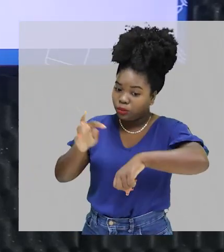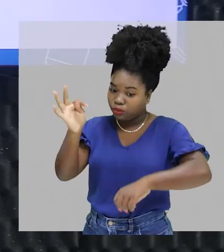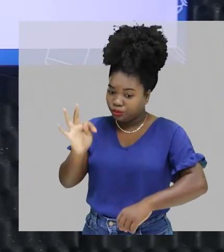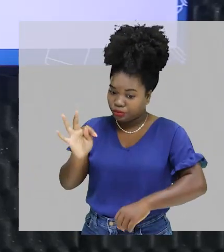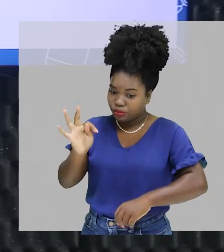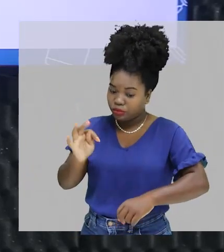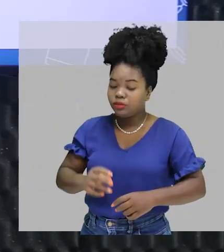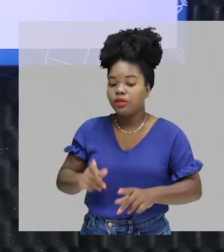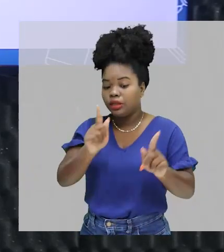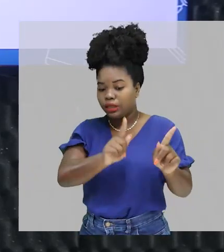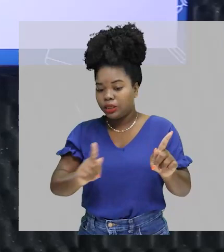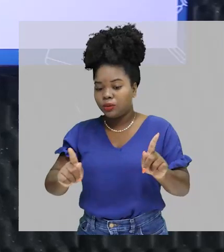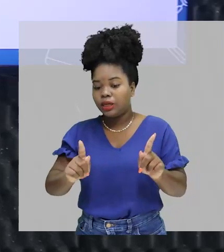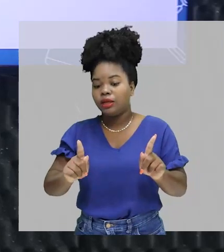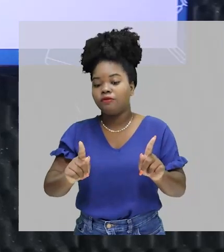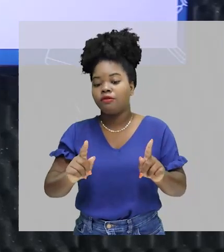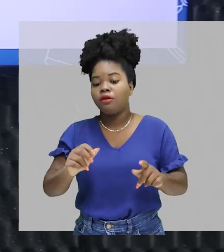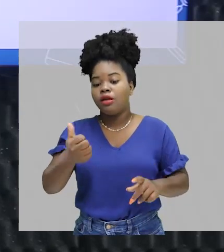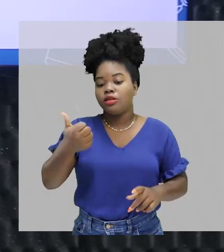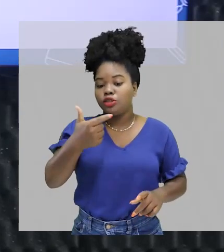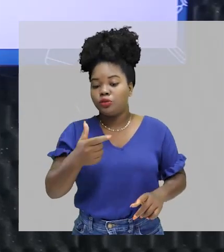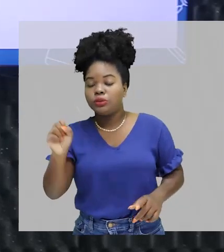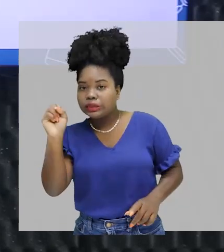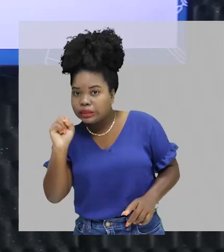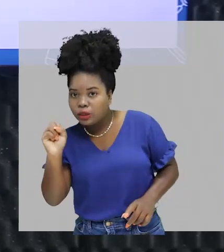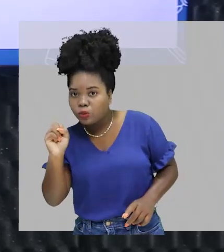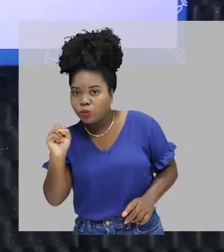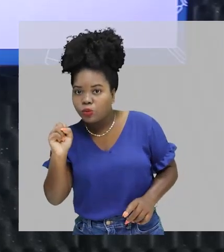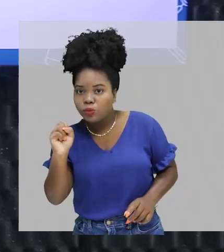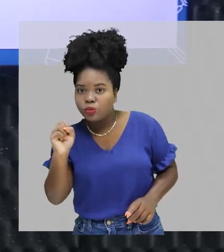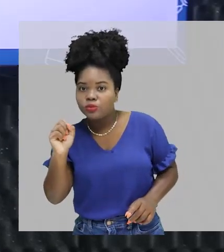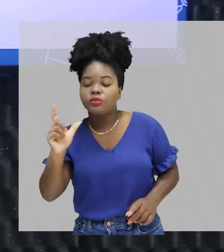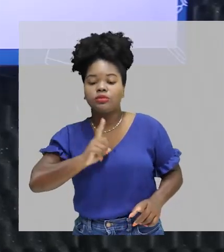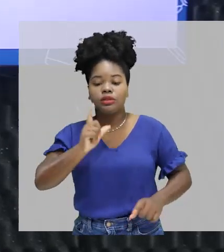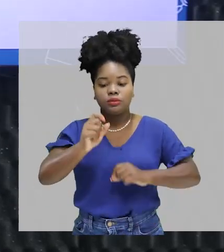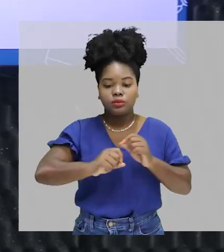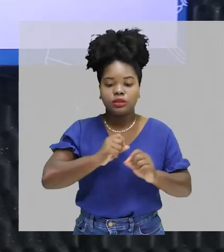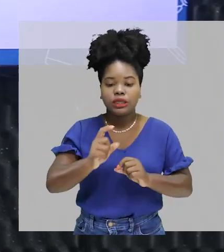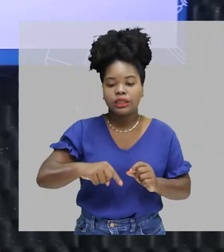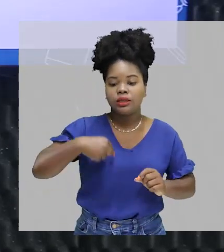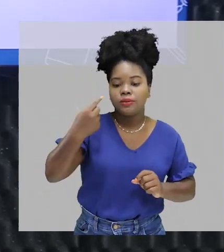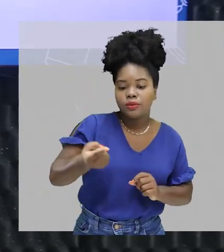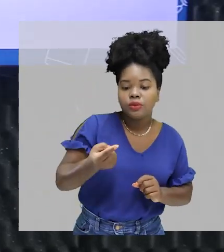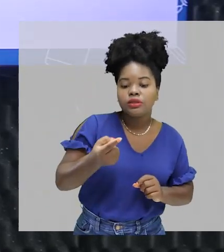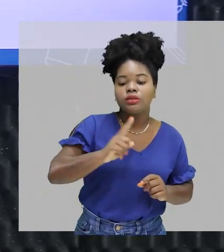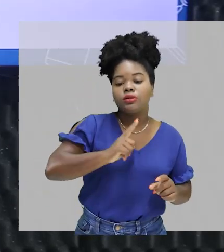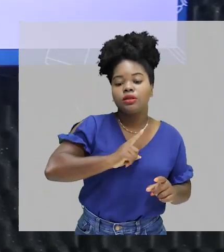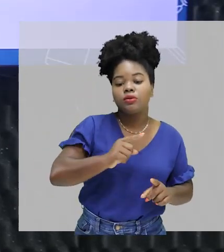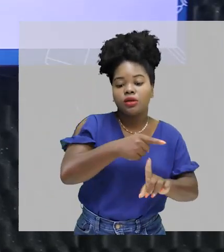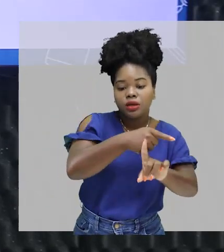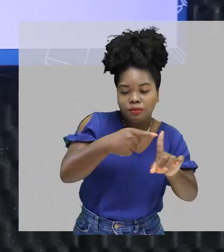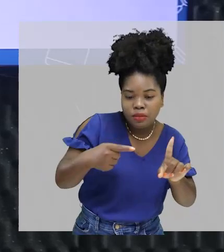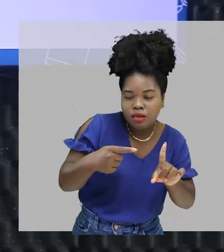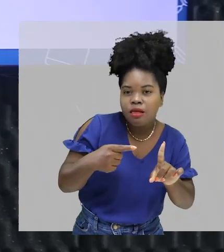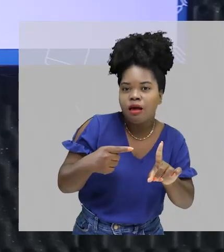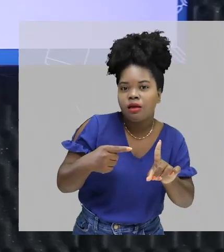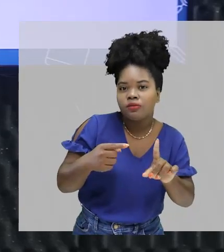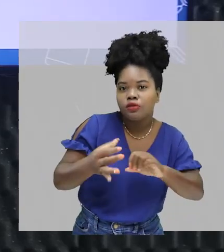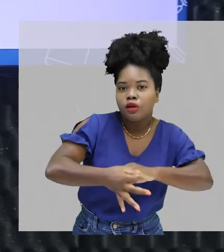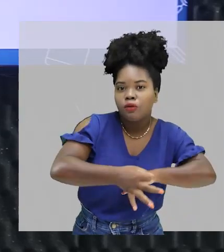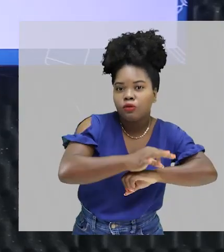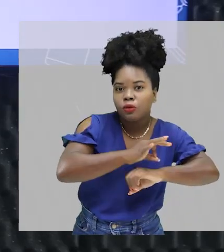12 segundos. Então, após 12 segundos, eu vou ter a metade do